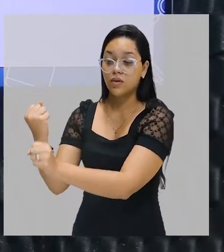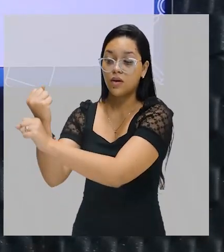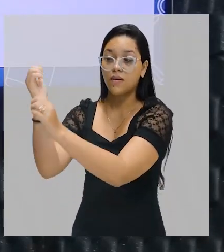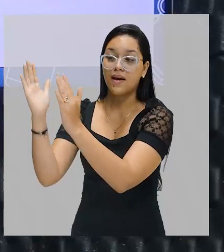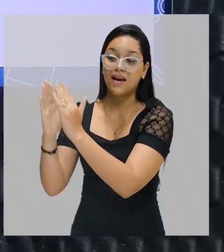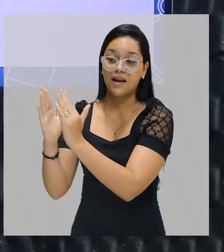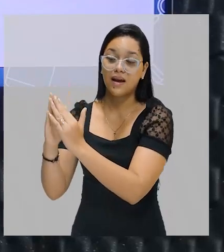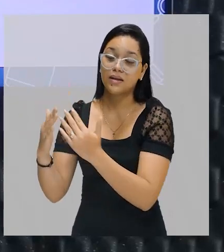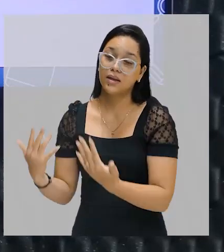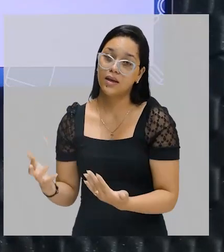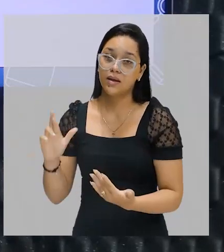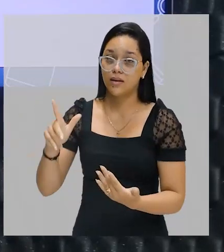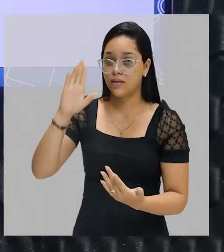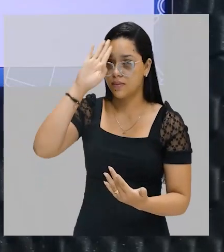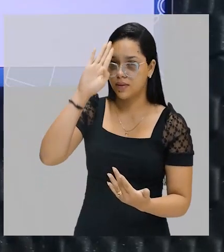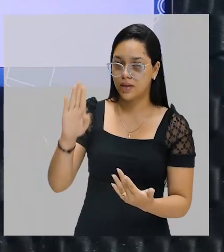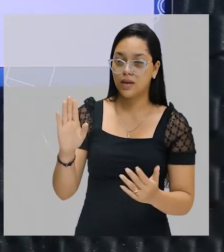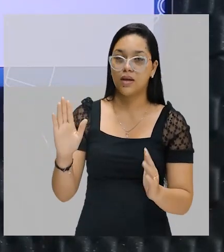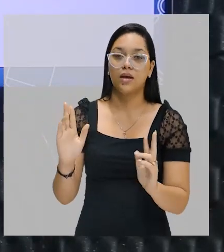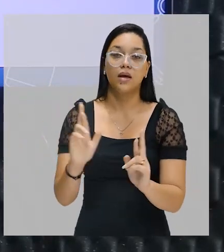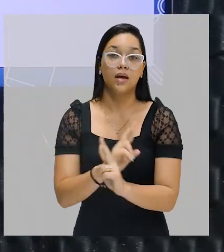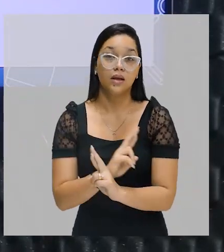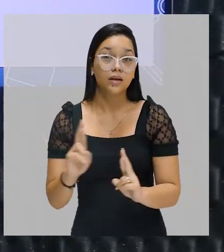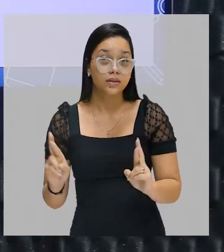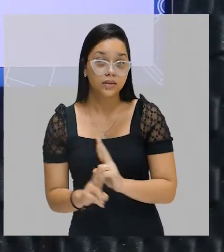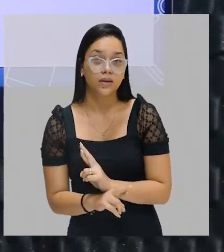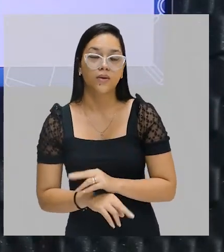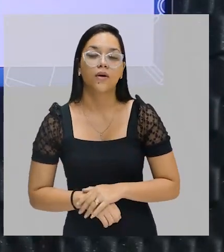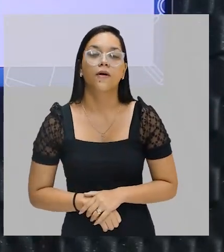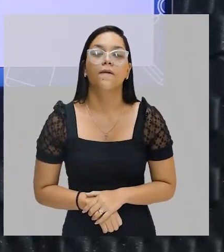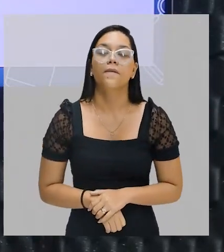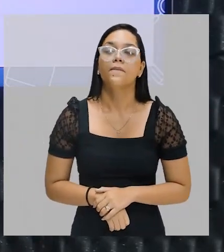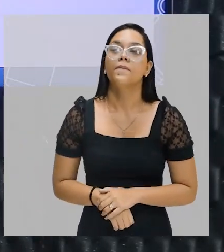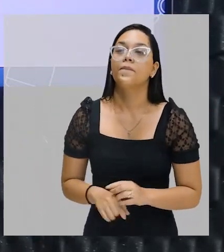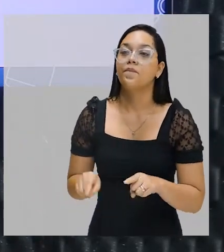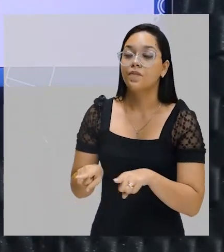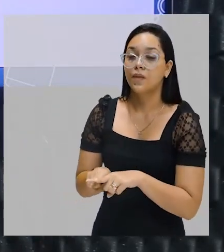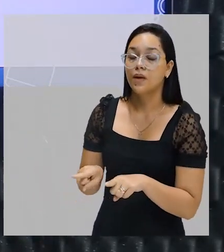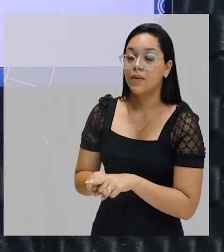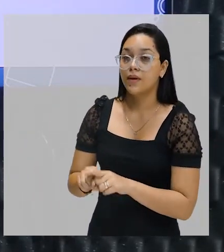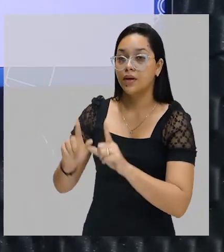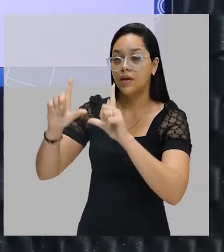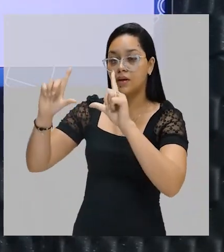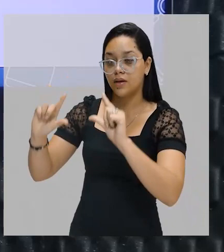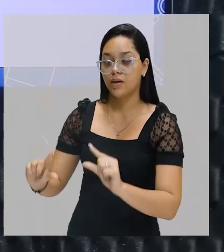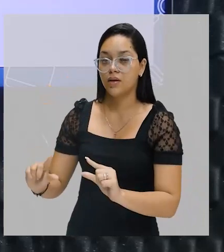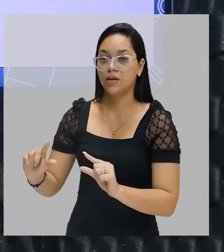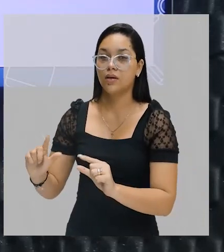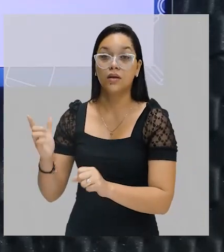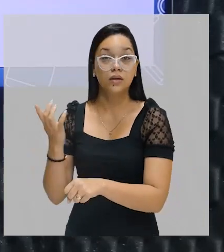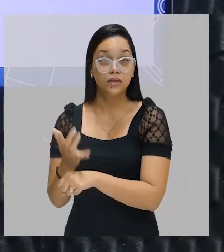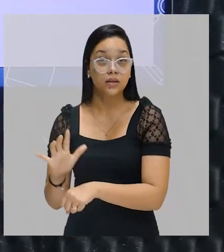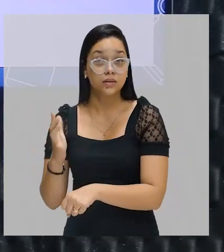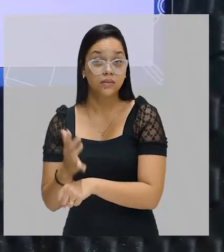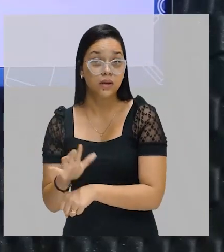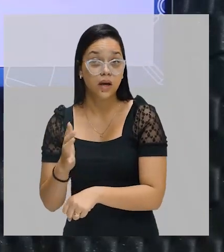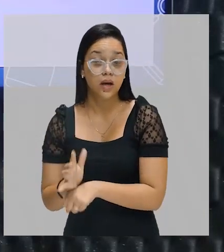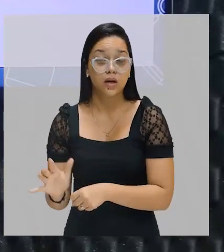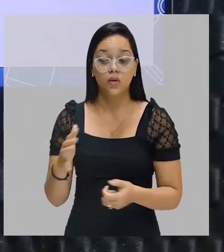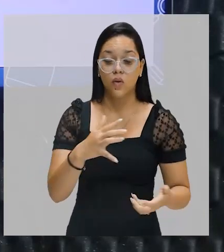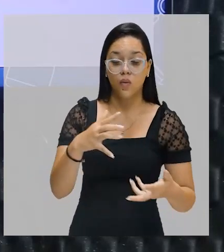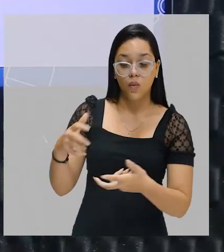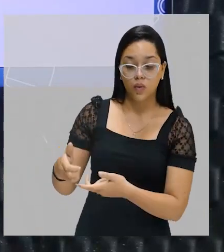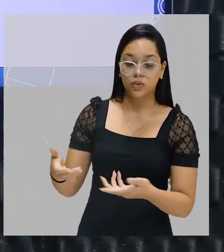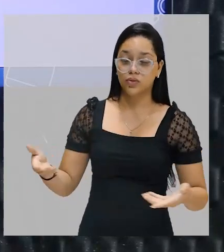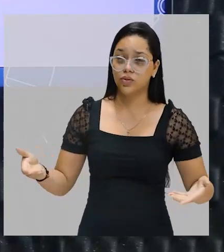diferença em relação ao exercício físico. Aí, a diminuição dessas práticas laborais, o mundo moderno,